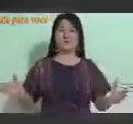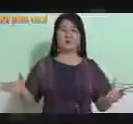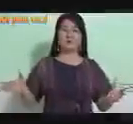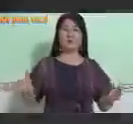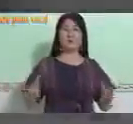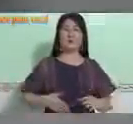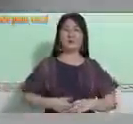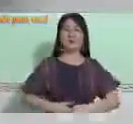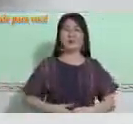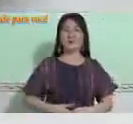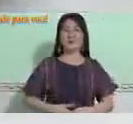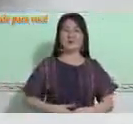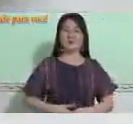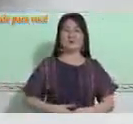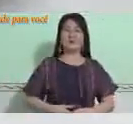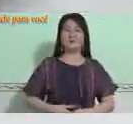Para mães que amamentam,